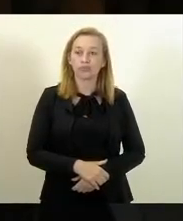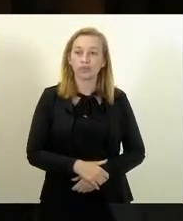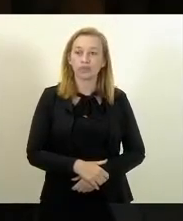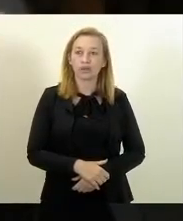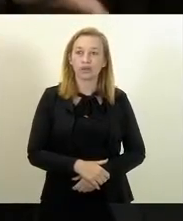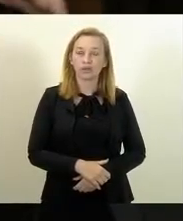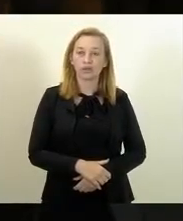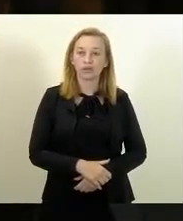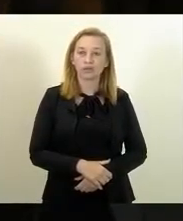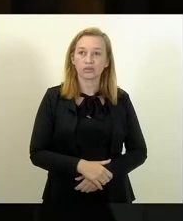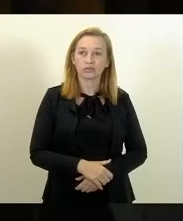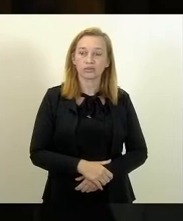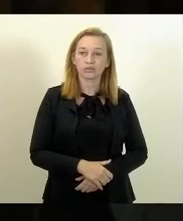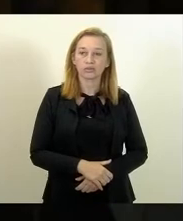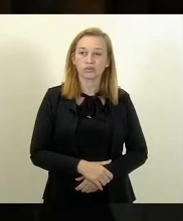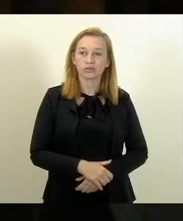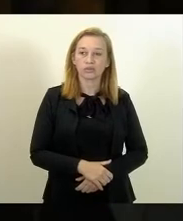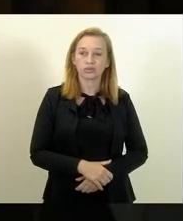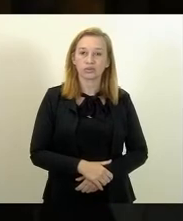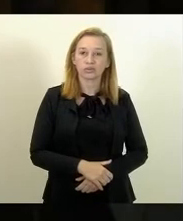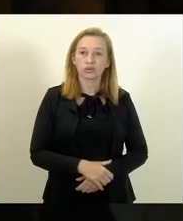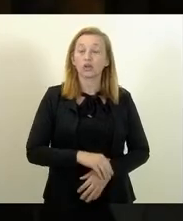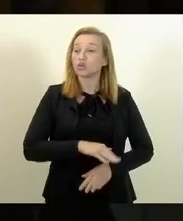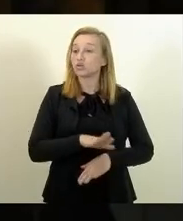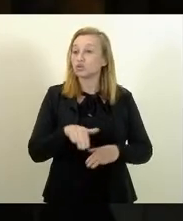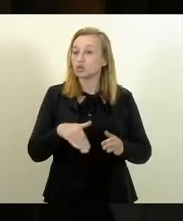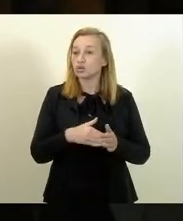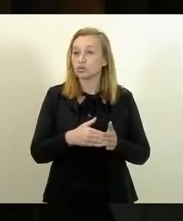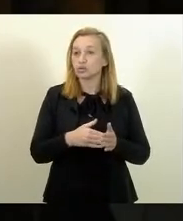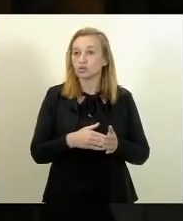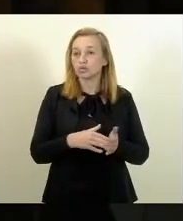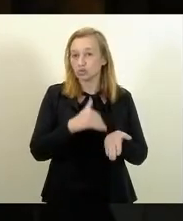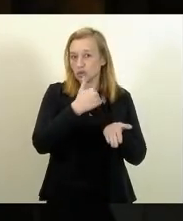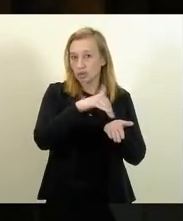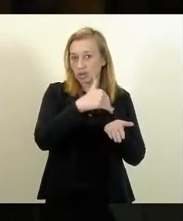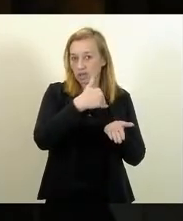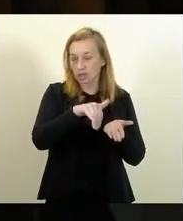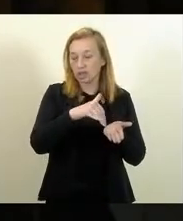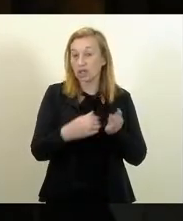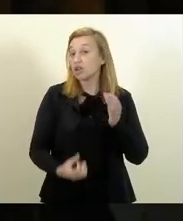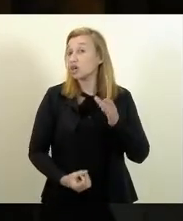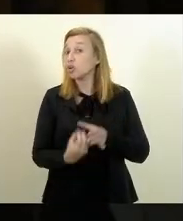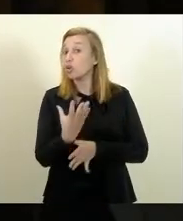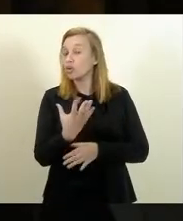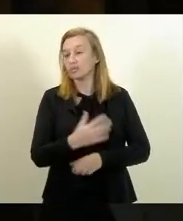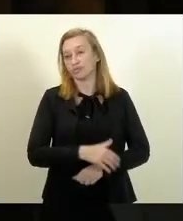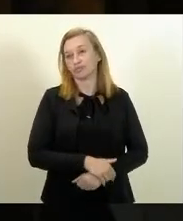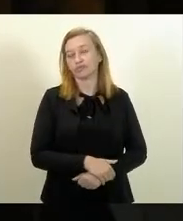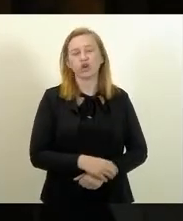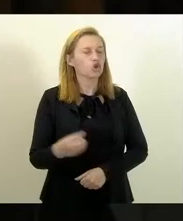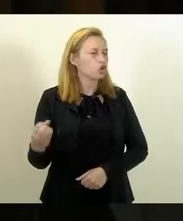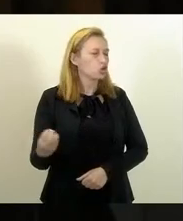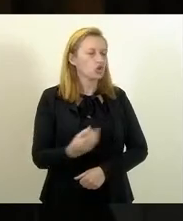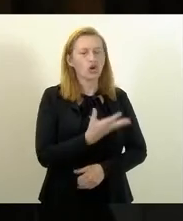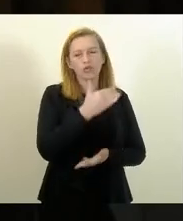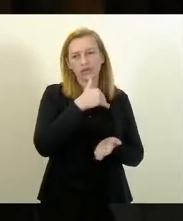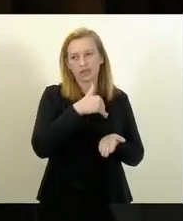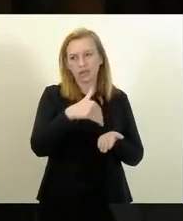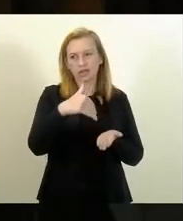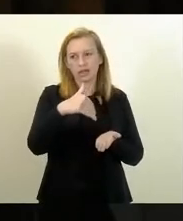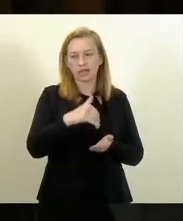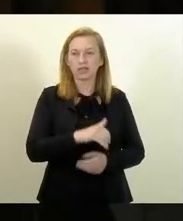fatiou todo o seu secretariado, criou novas